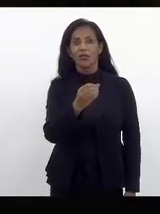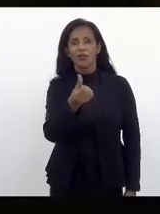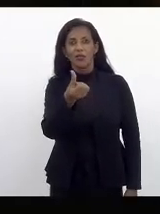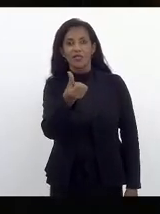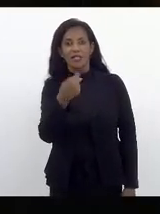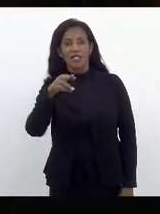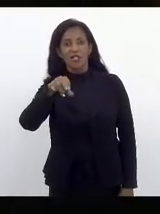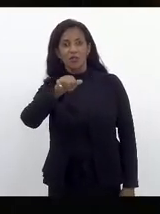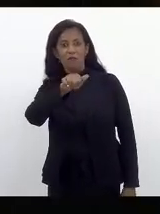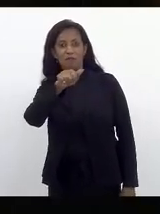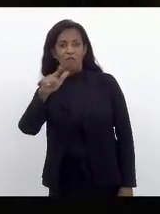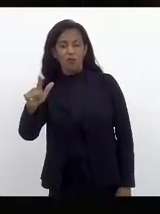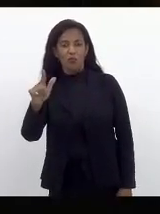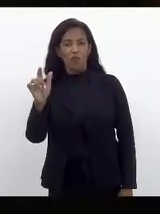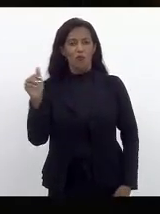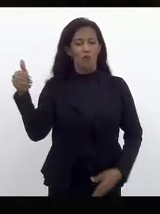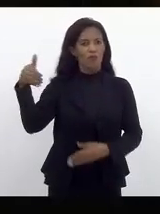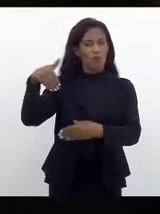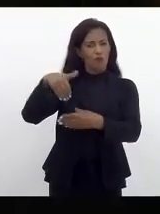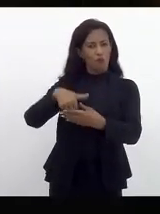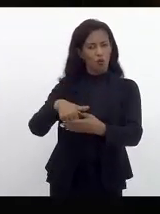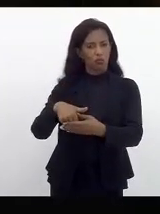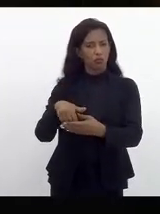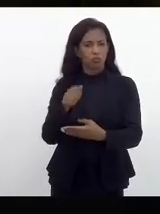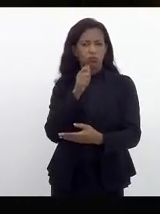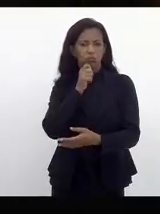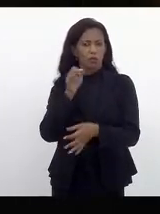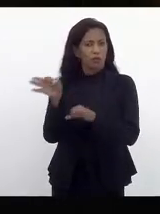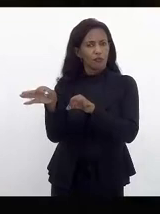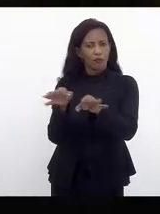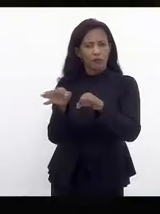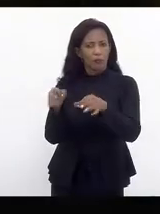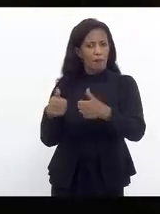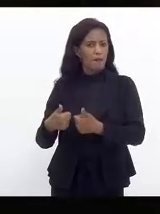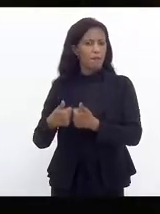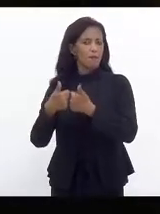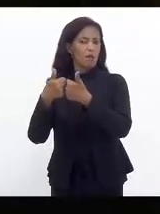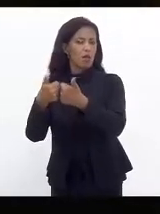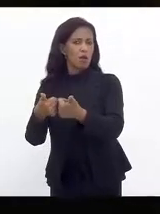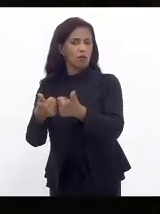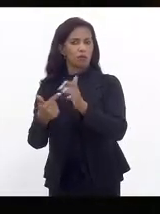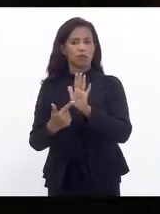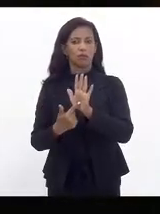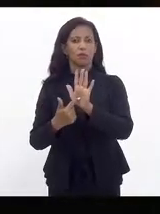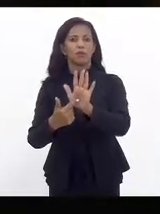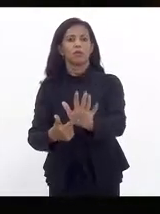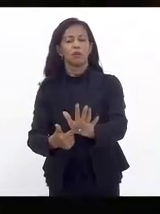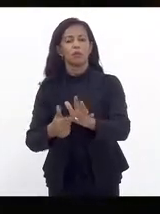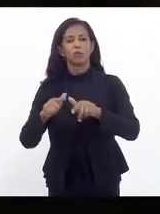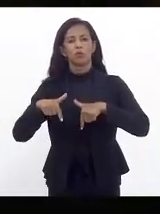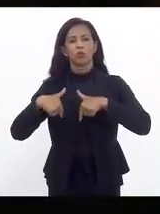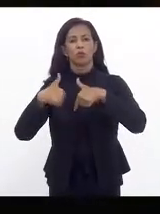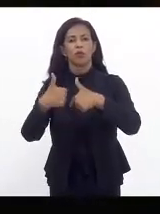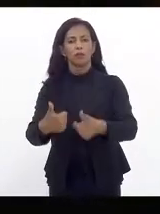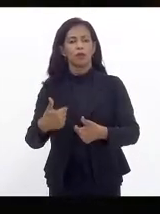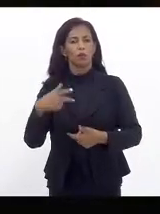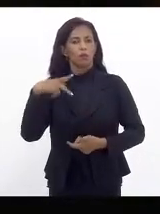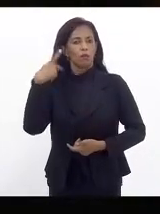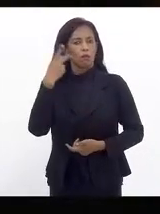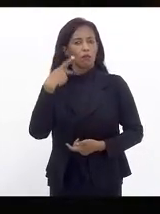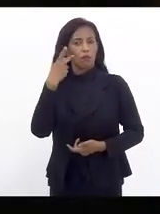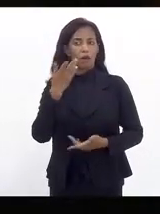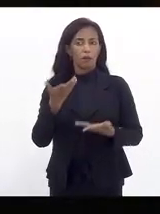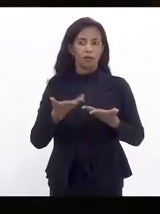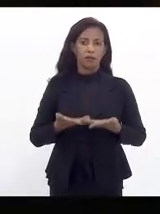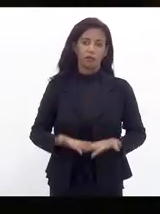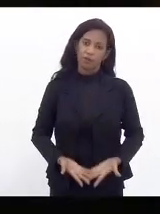106.253 votos. E não existe mecanismo melhor do que você demonstrar a sua atuação parlamentar que